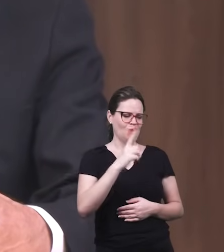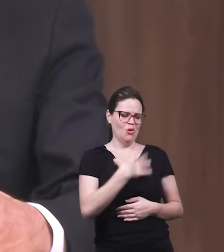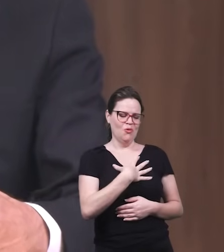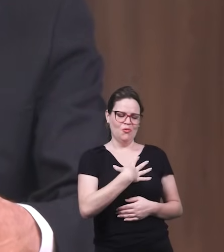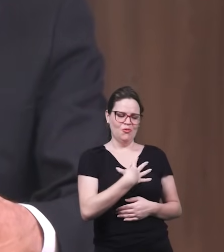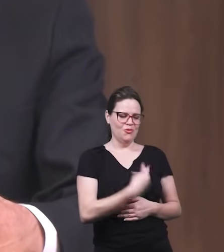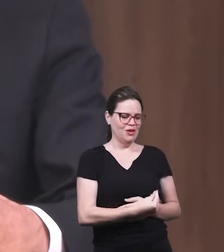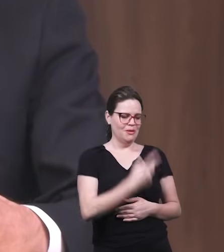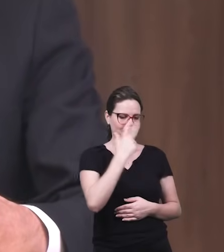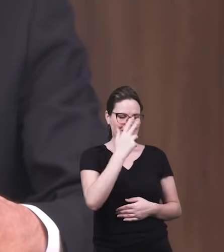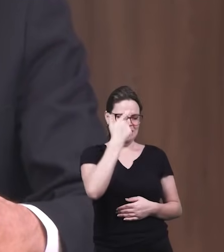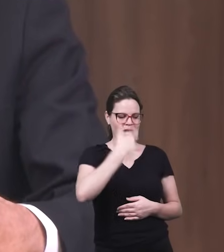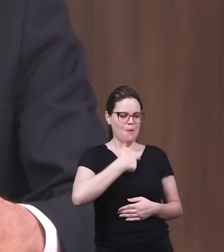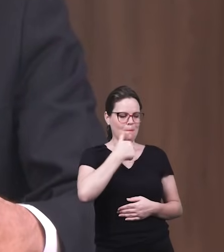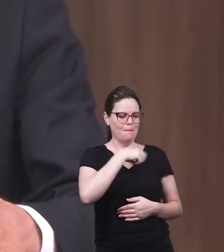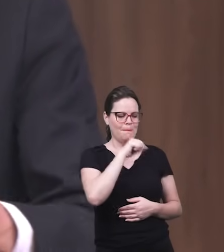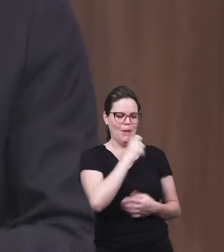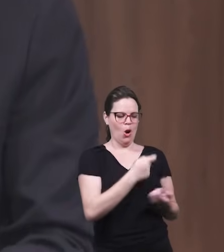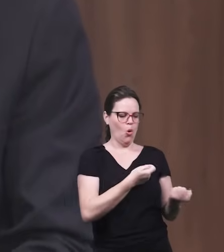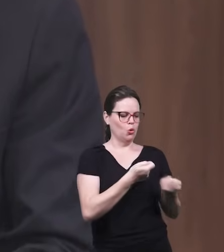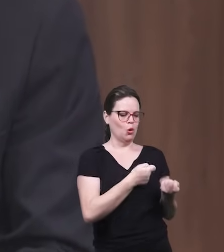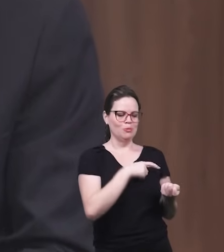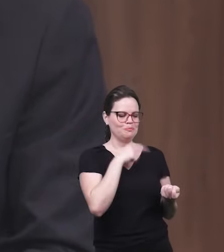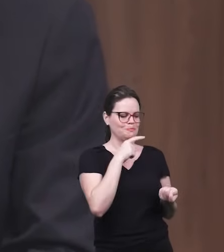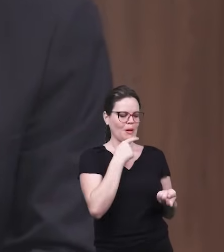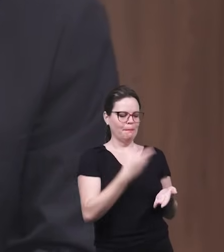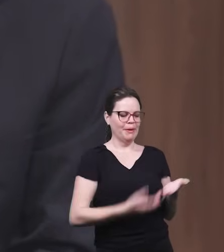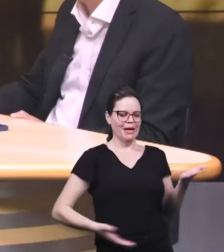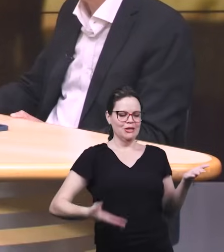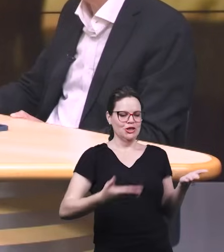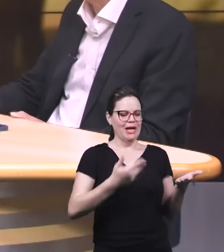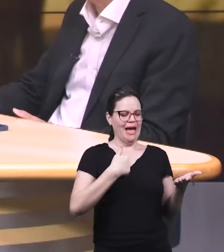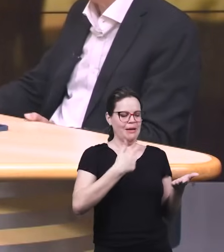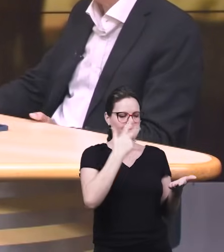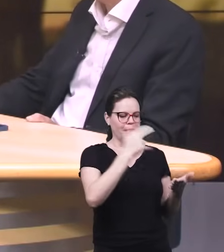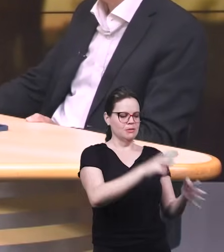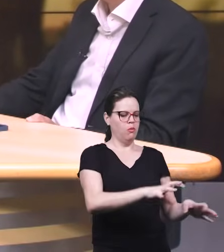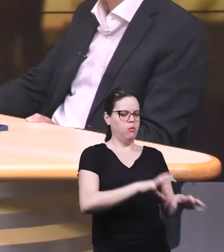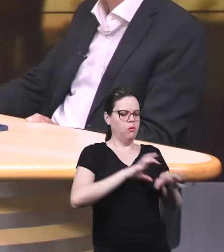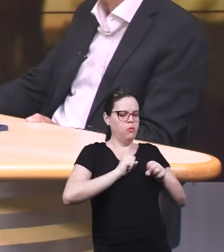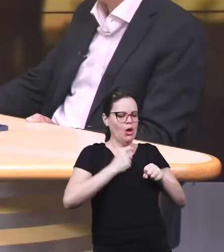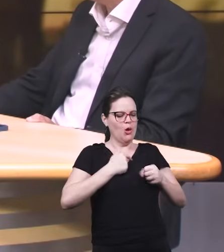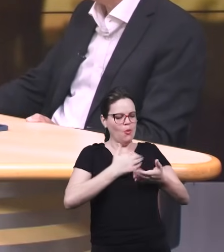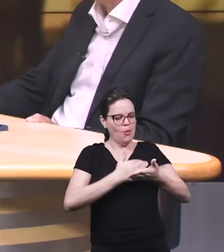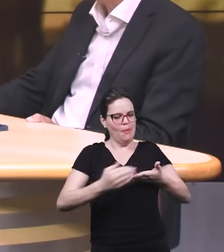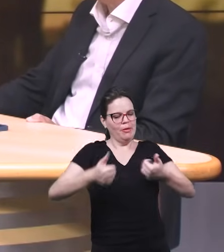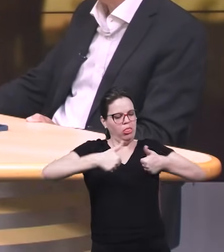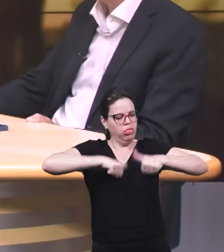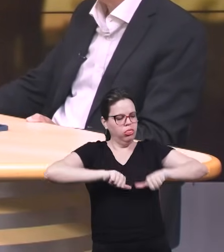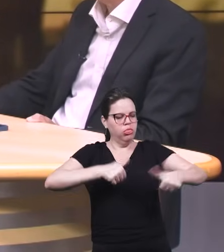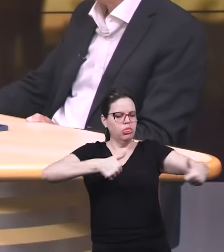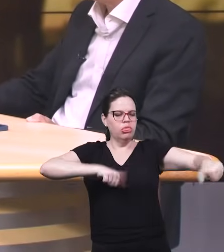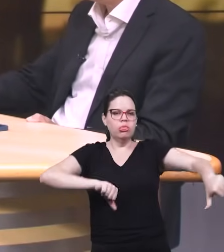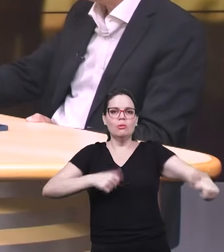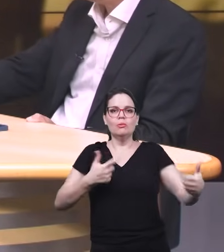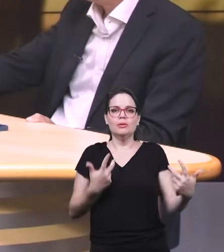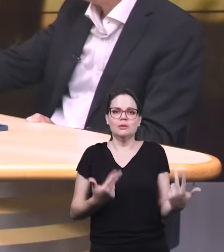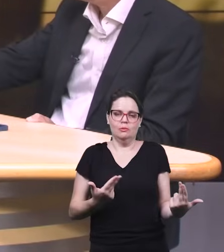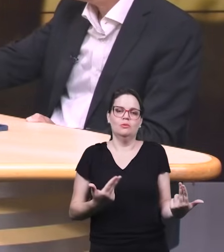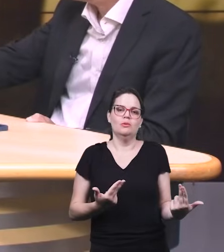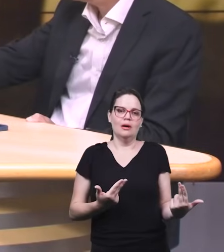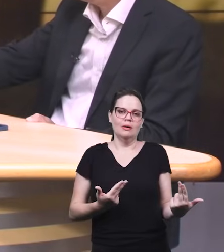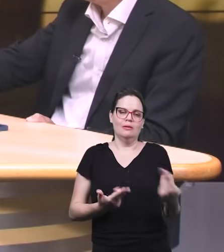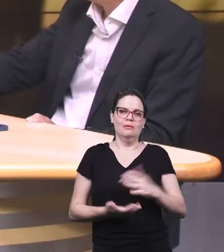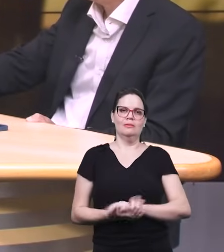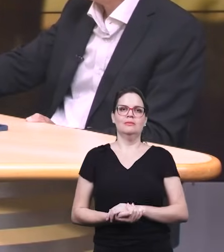controle e não conseguem, elas começam a adoecer. Aí é a hora de descansar na cama do profeta. Né? É o que o pastor disse